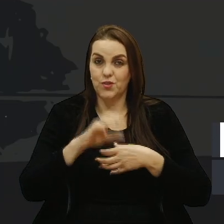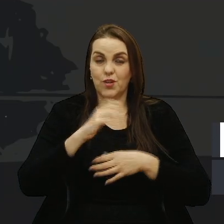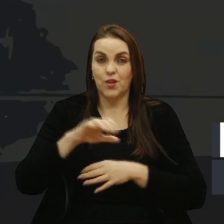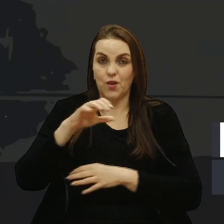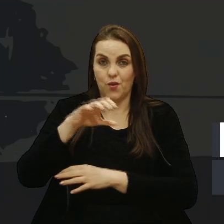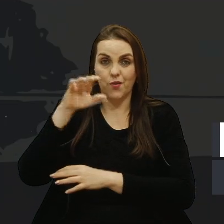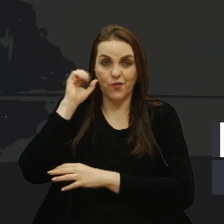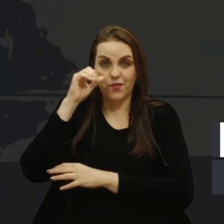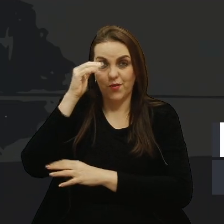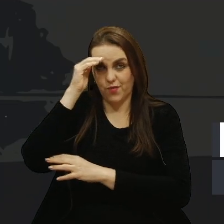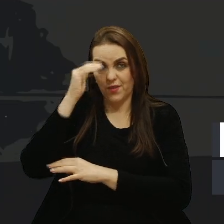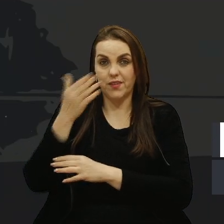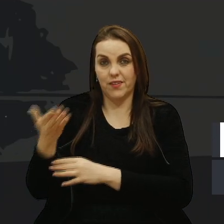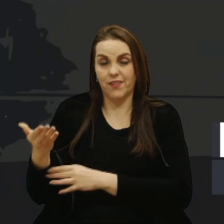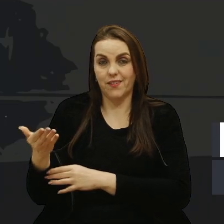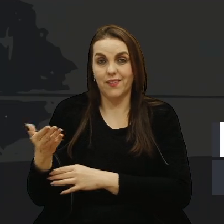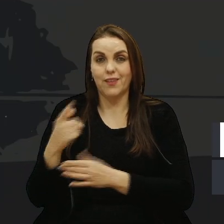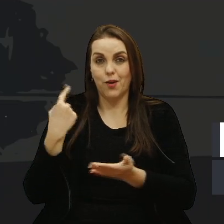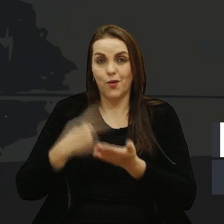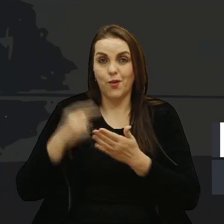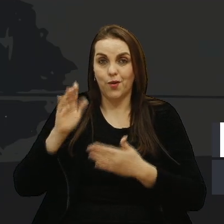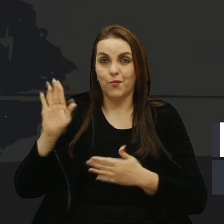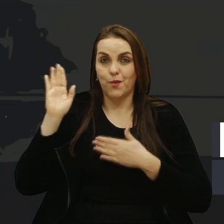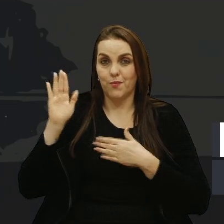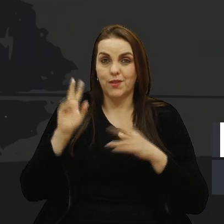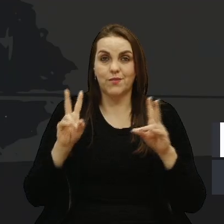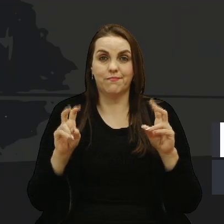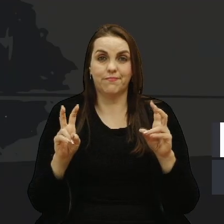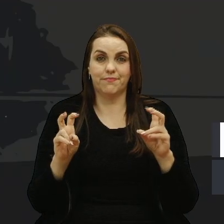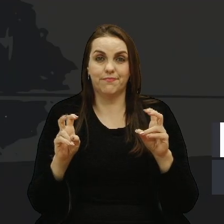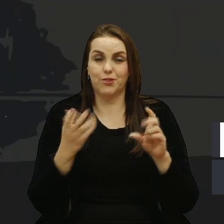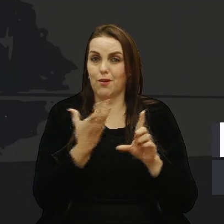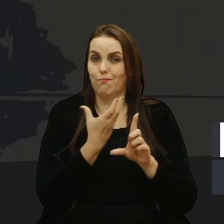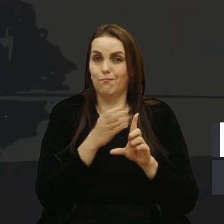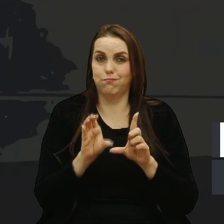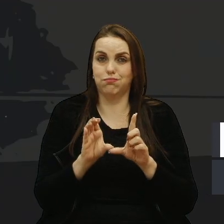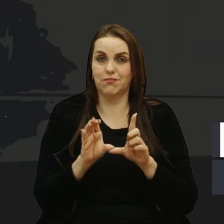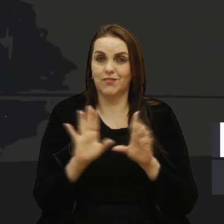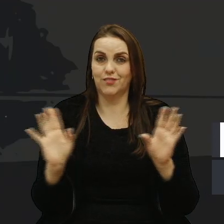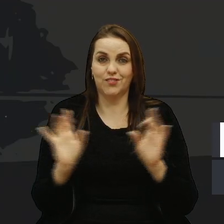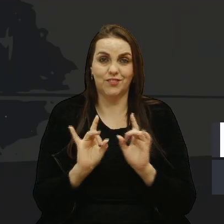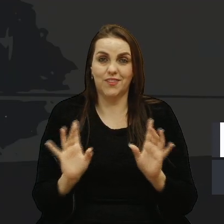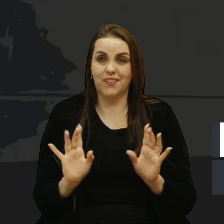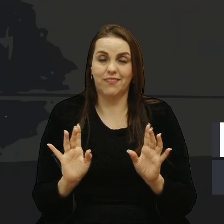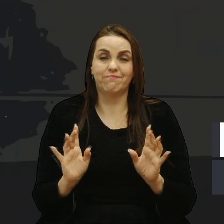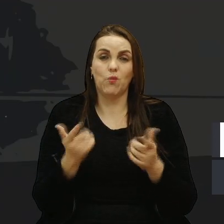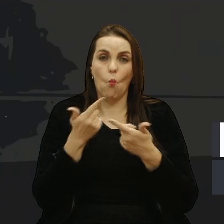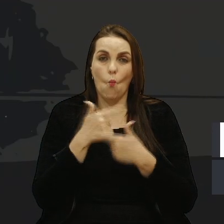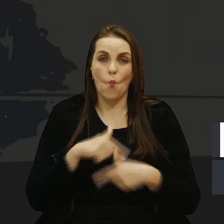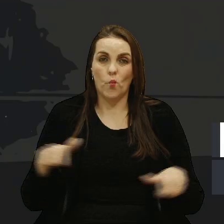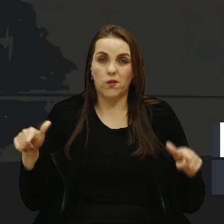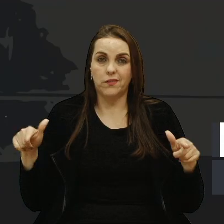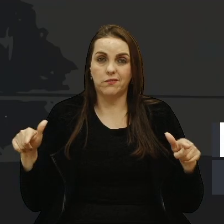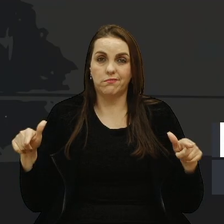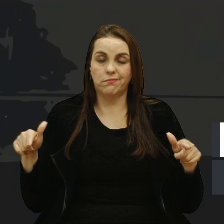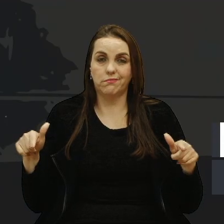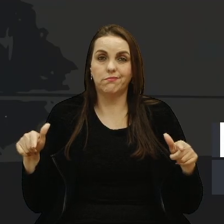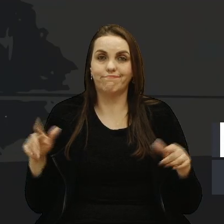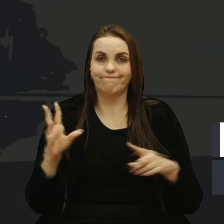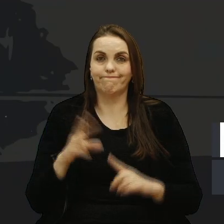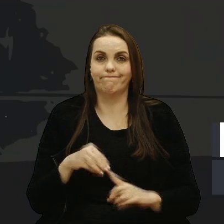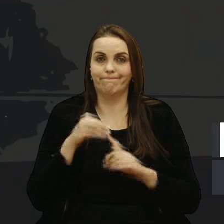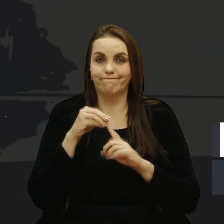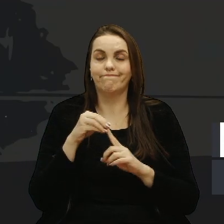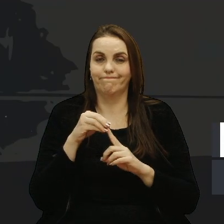se comprometer com aquela causa. Só a postagem por si só, ela deixa um vazio, mas